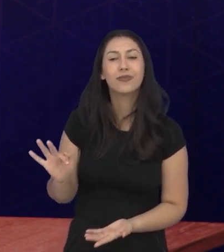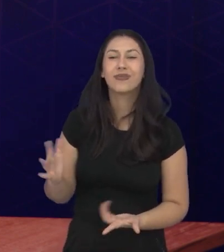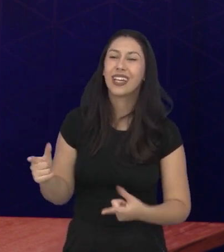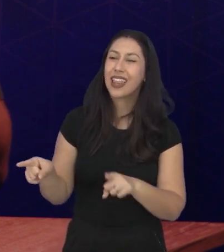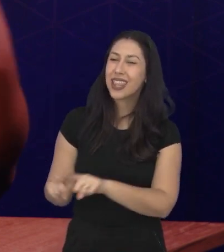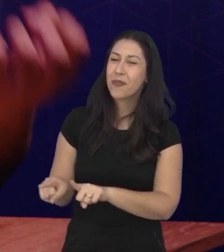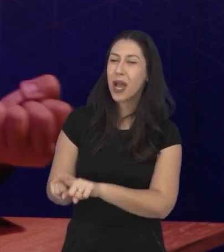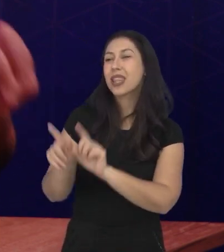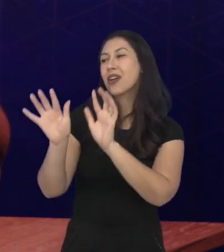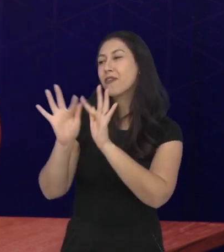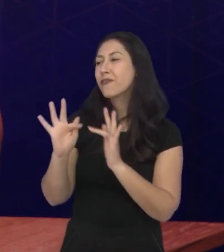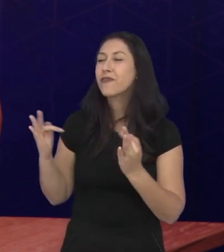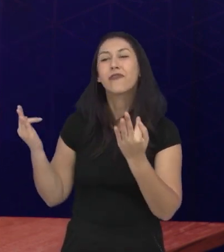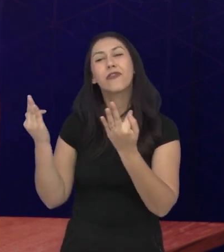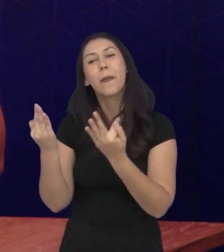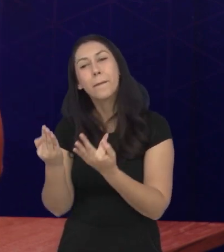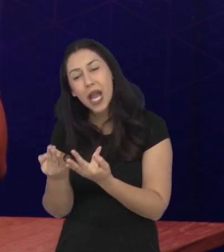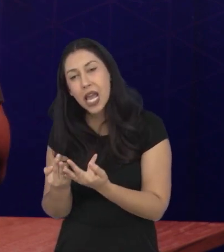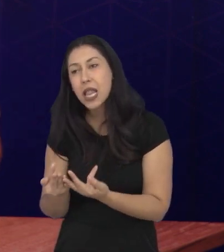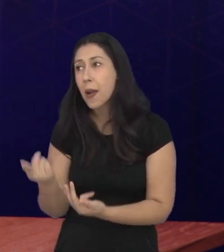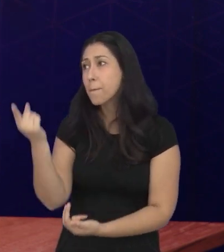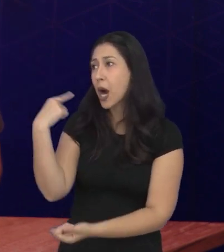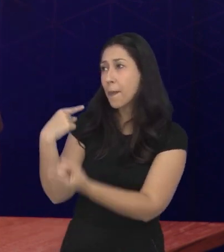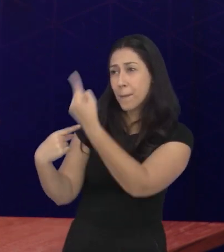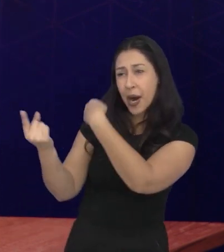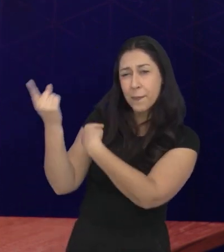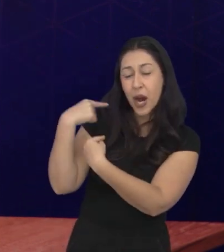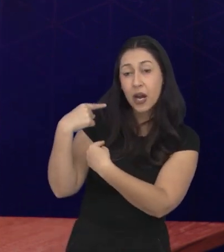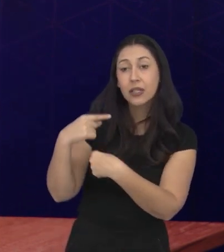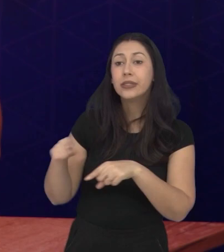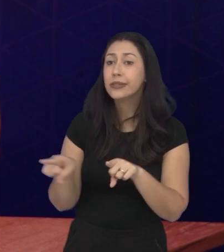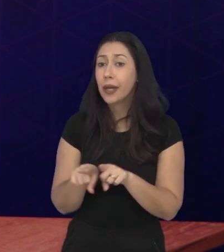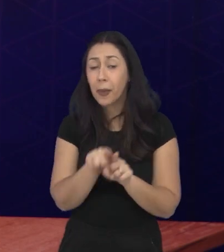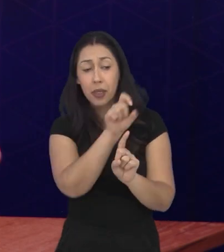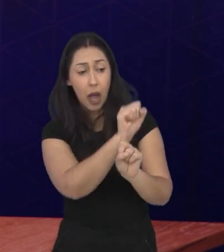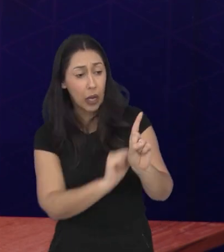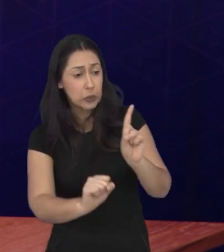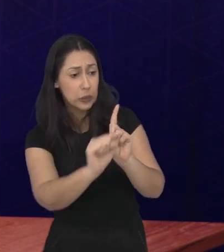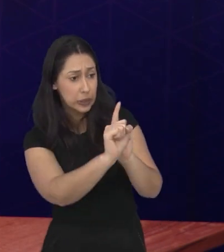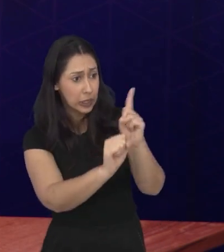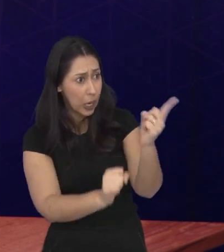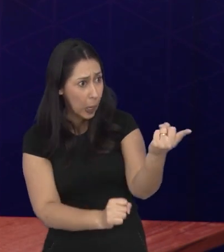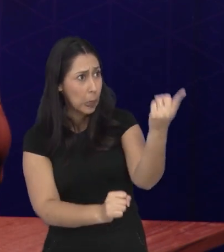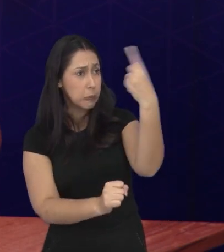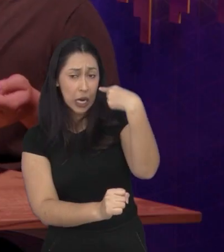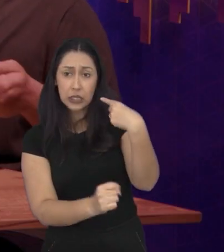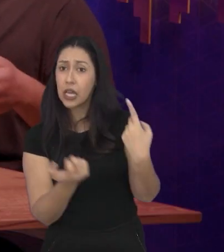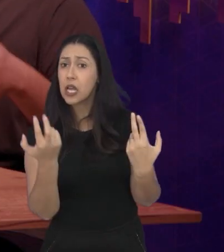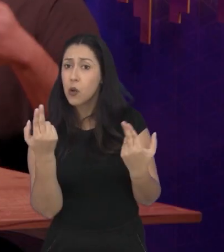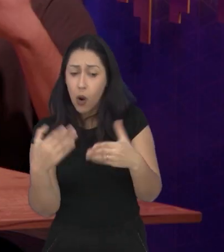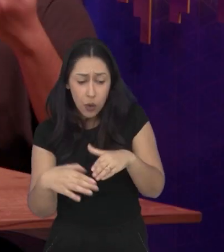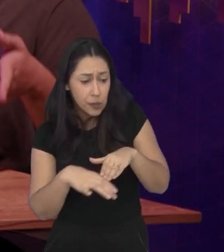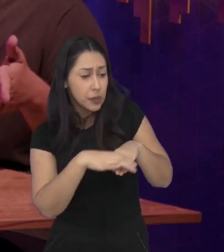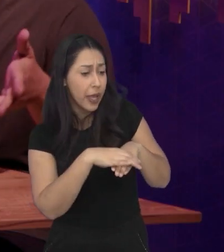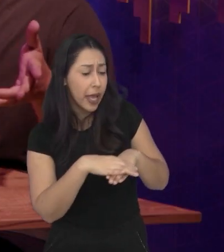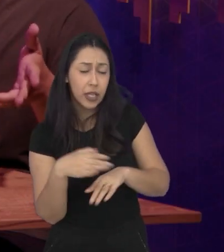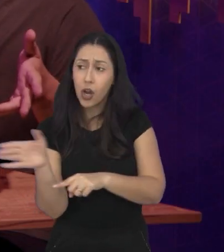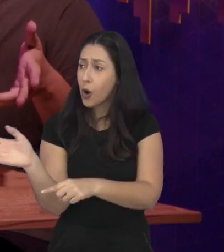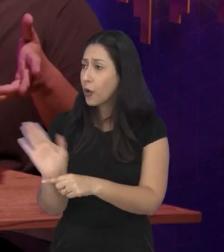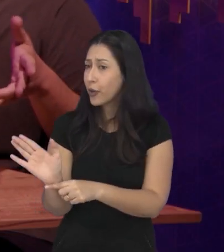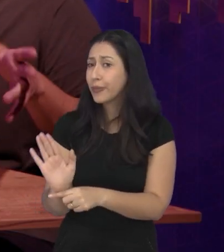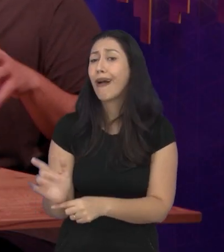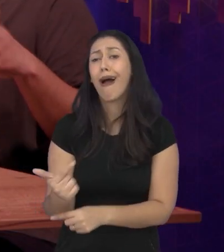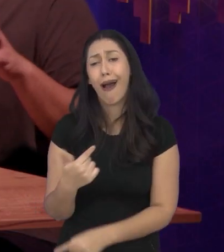não só nesse lado familiar, no lado da determinação da família, mas até no lado da sociedade. Essa questão do tênis, essa questão do